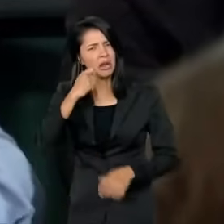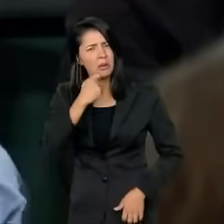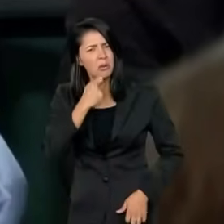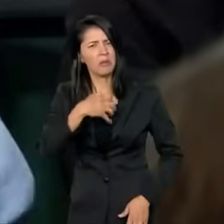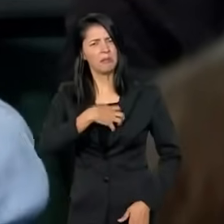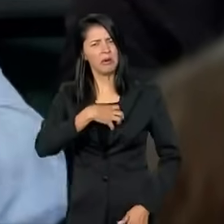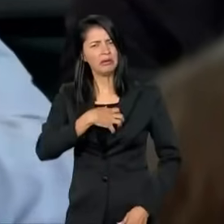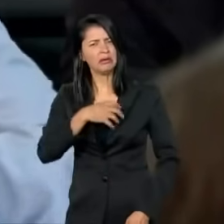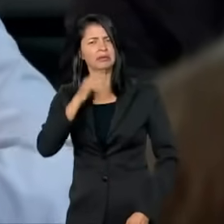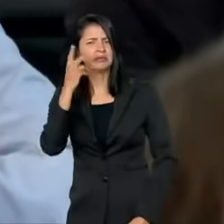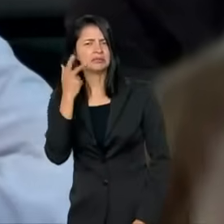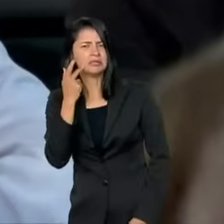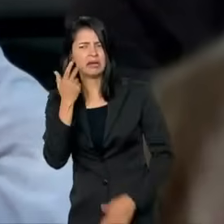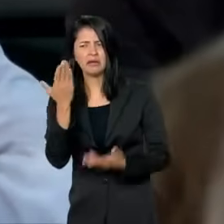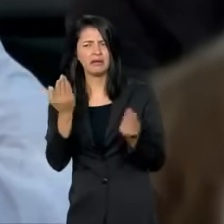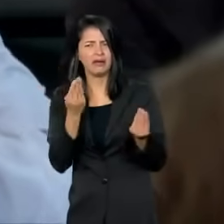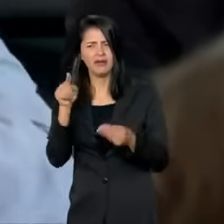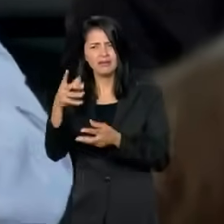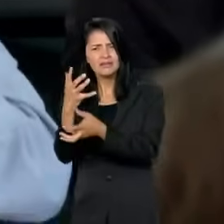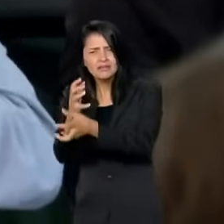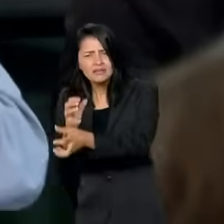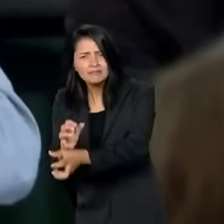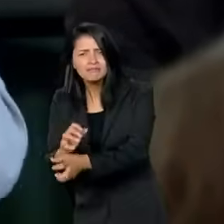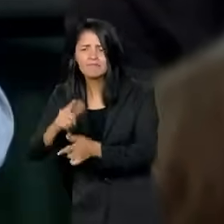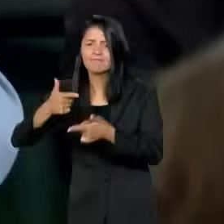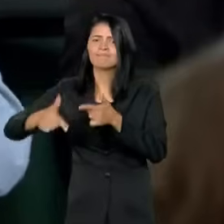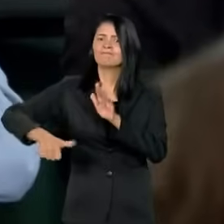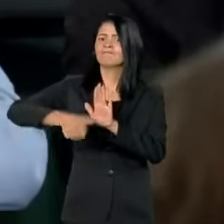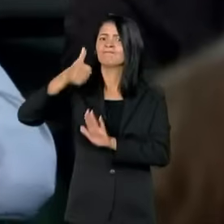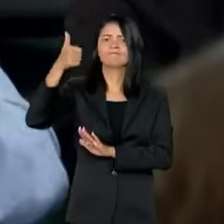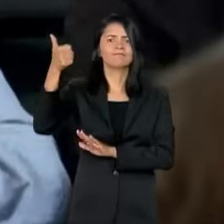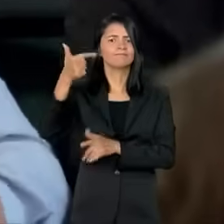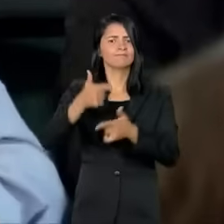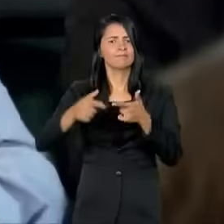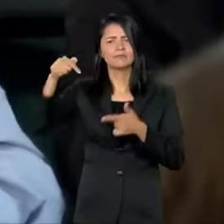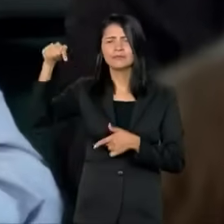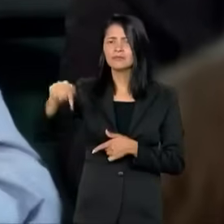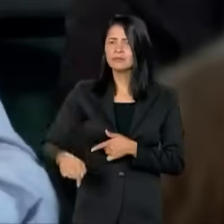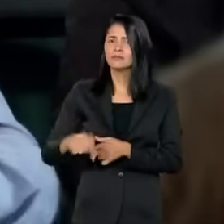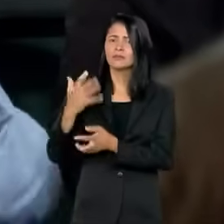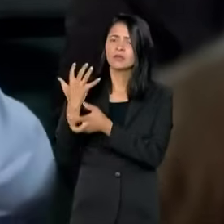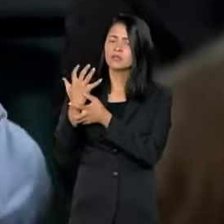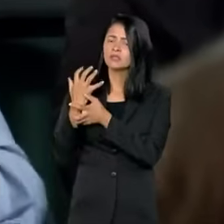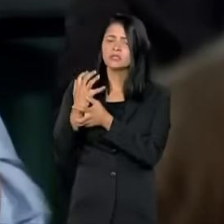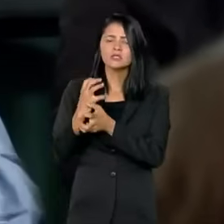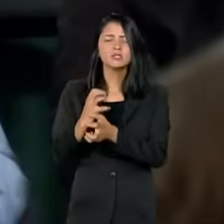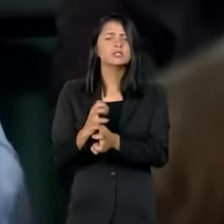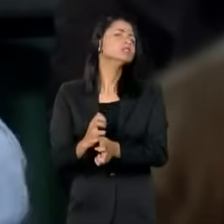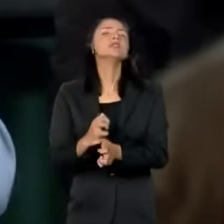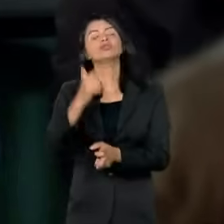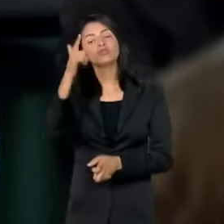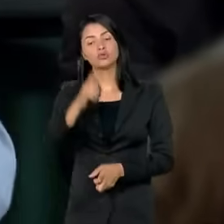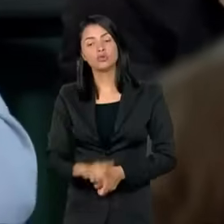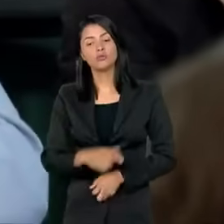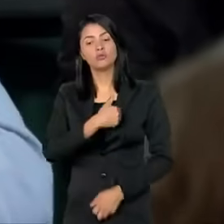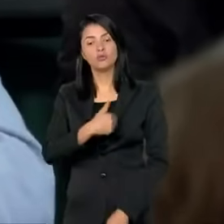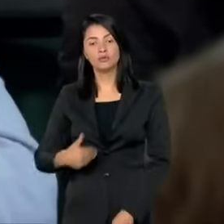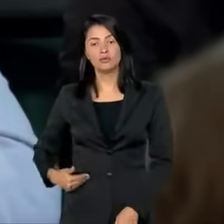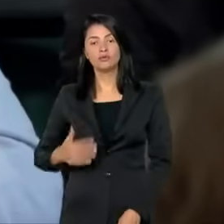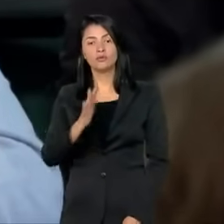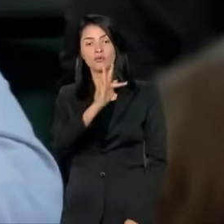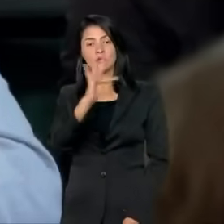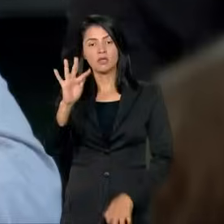Bahia, do Ceará. Não. Mas o primeiro problema que eu tive aqui foi de seca. E outra vez o governo federal, junto com o governo